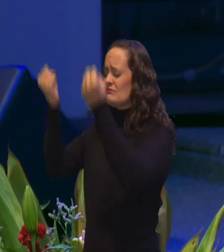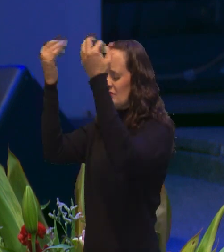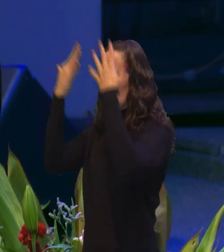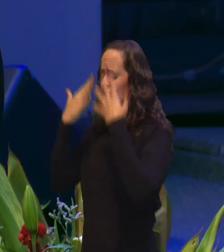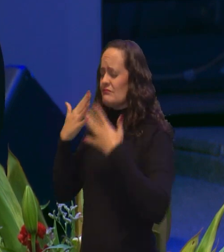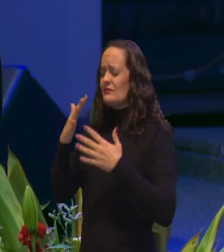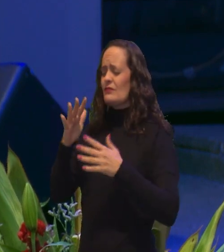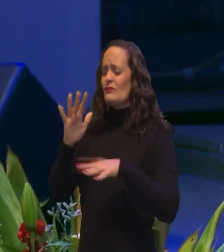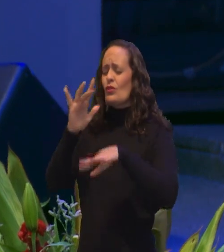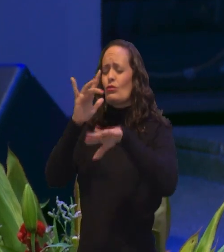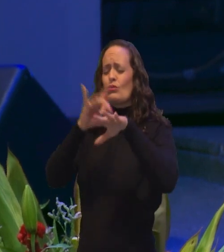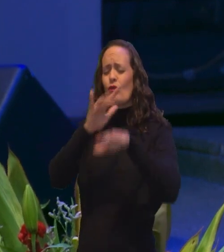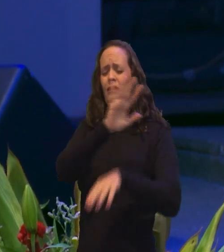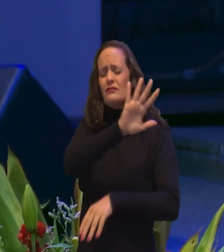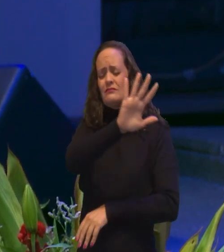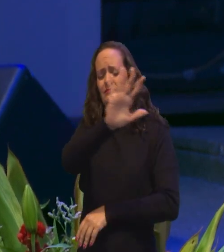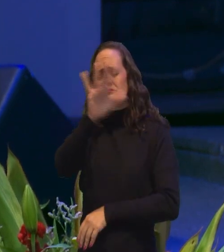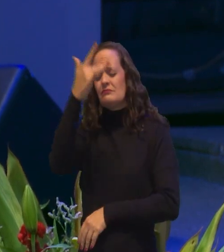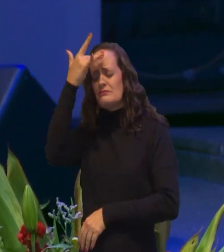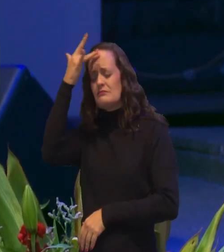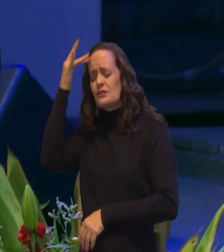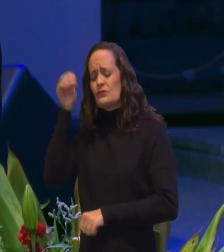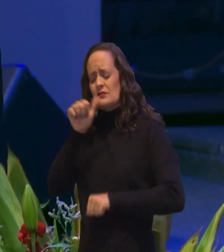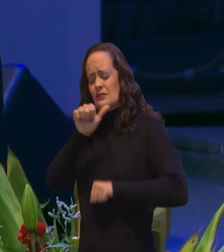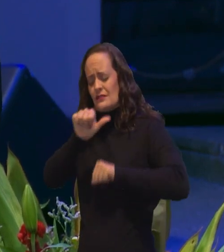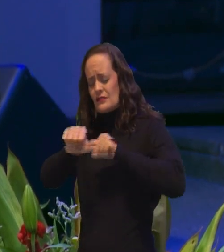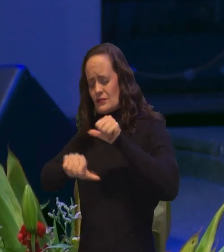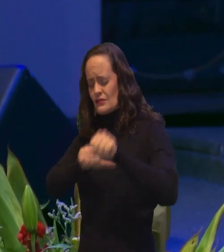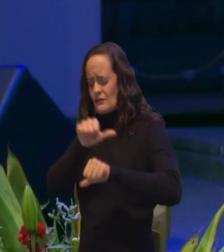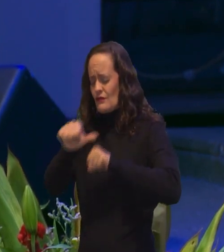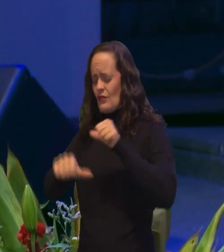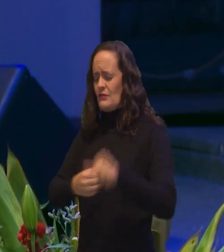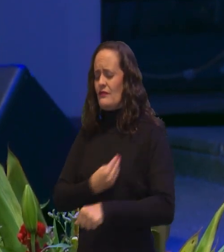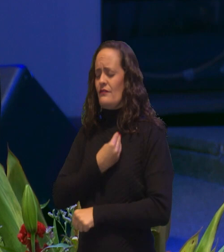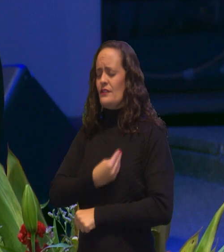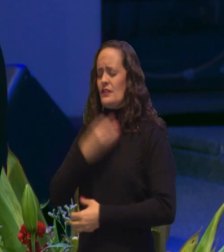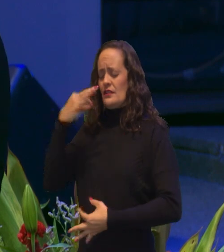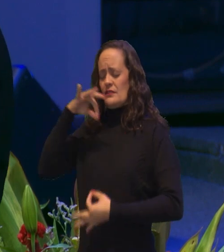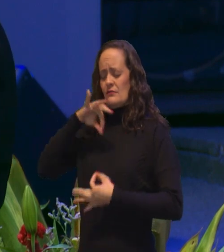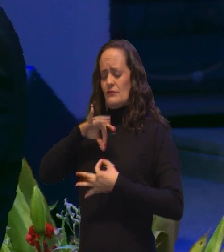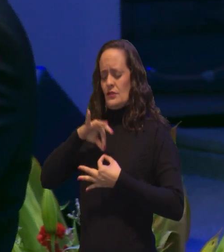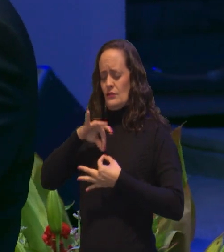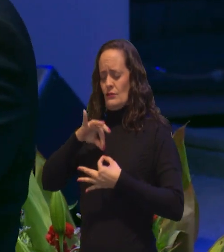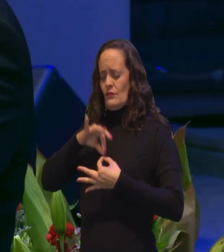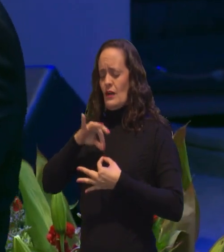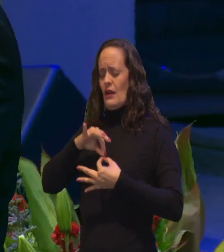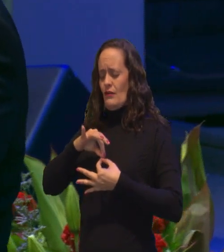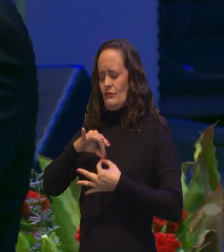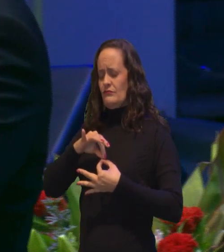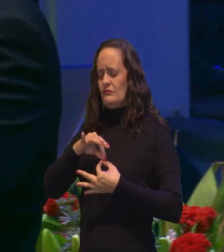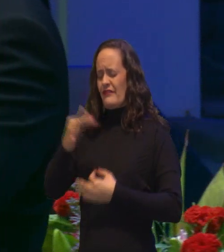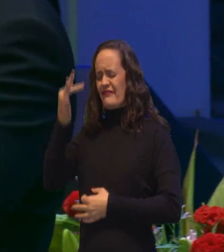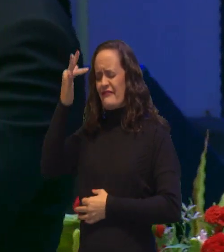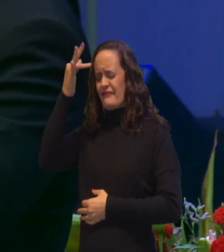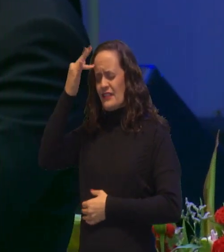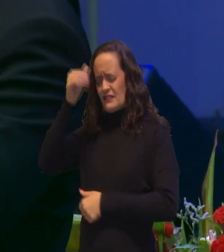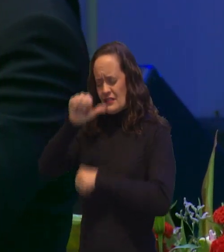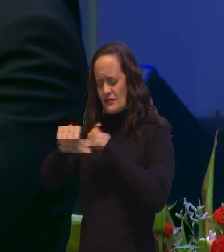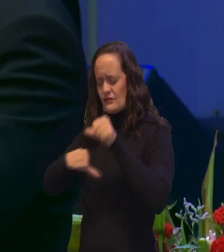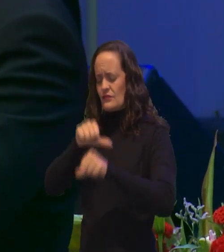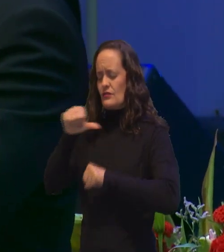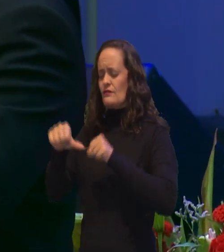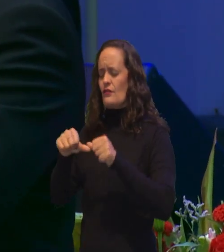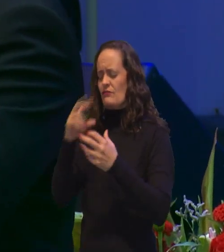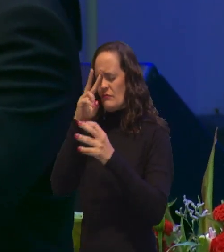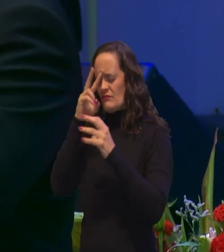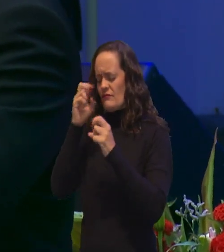noite, restaura, Pai, a vida espiritual, restaura a fé,